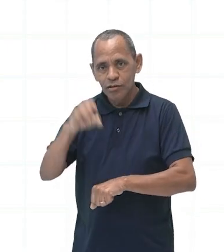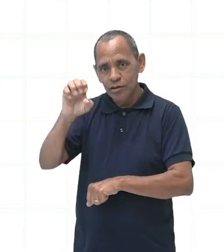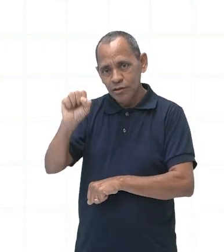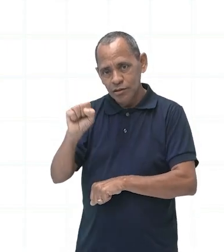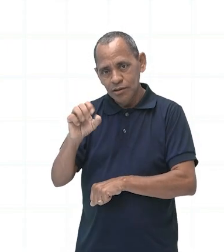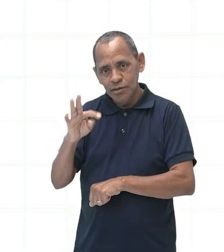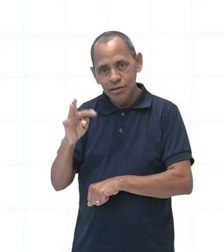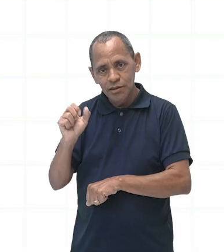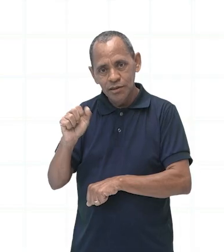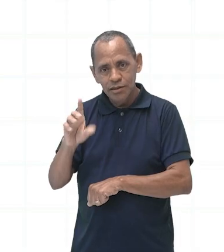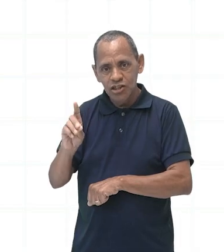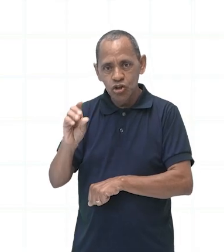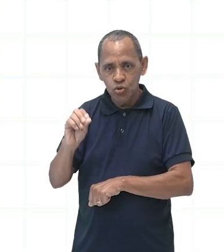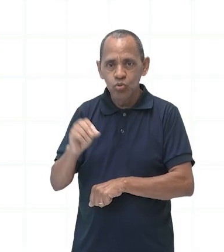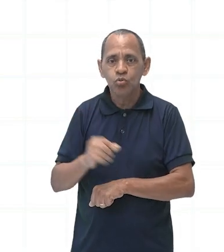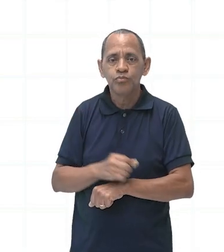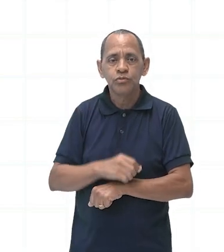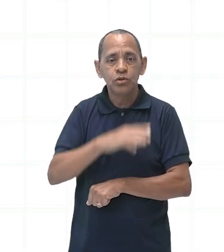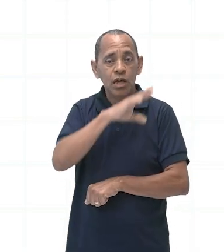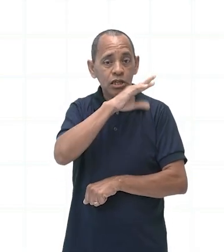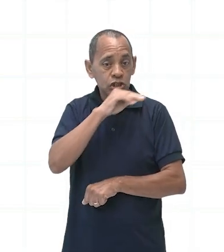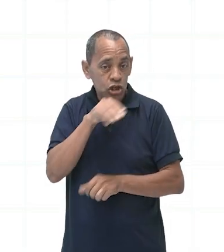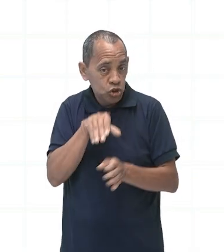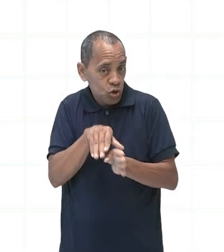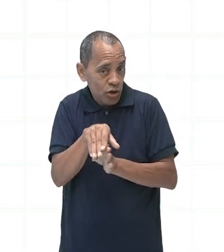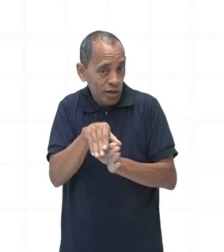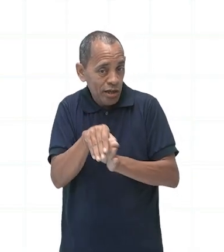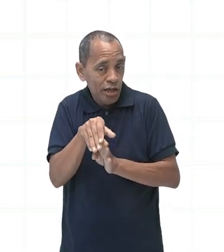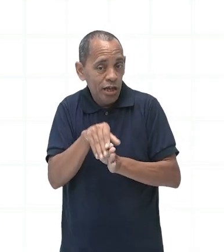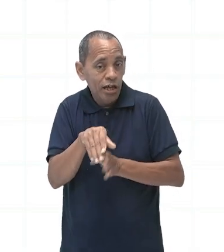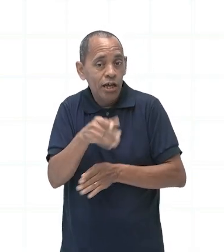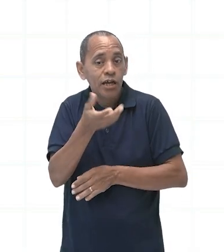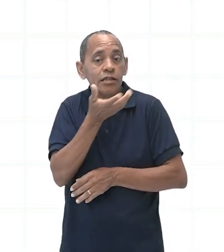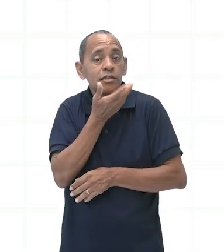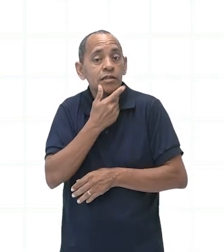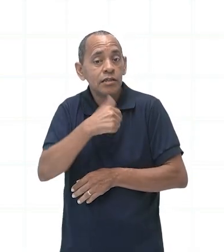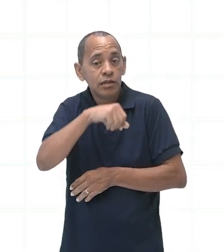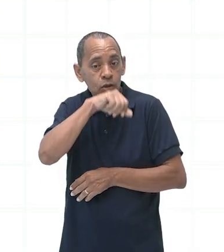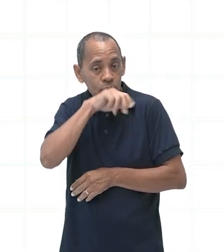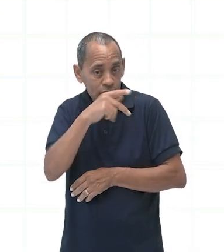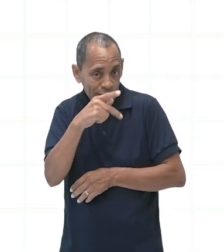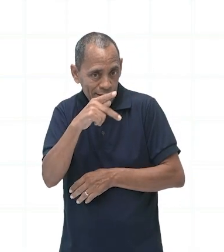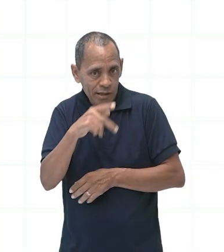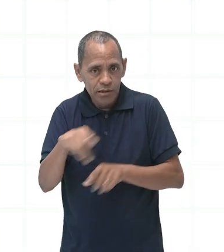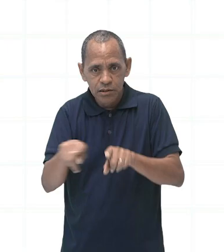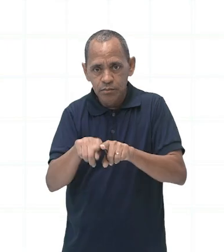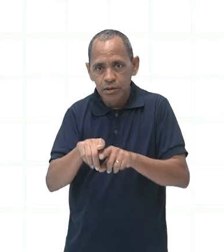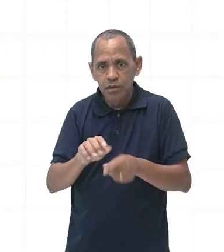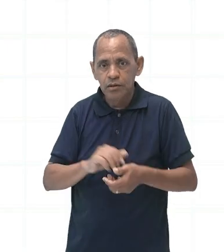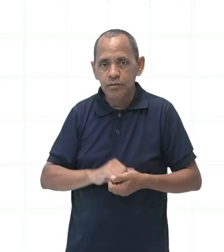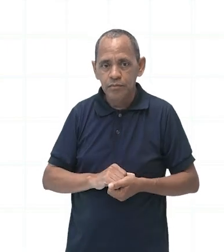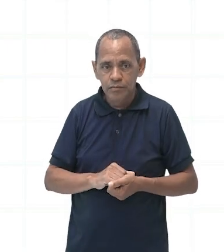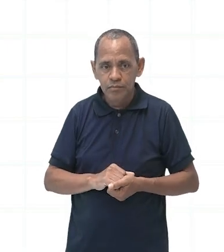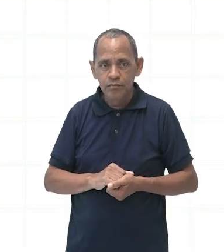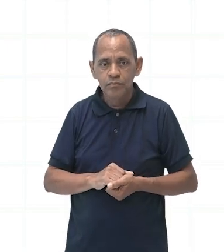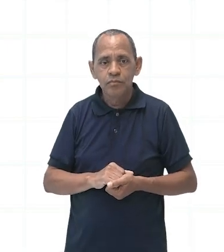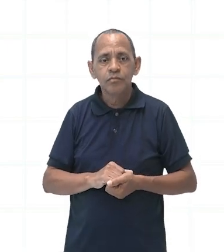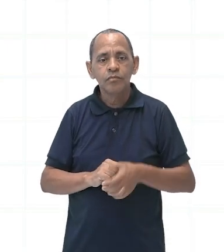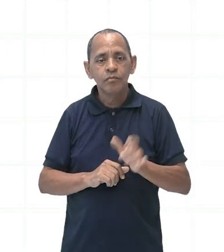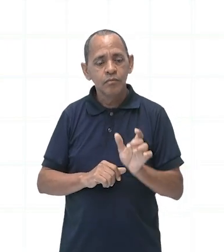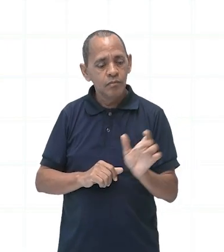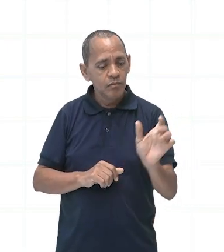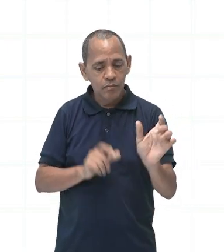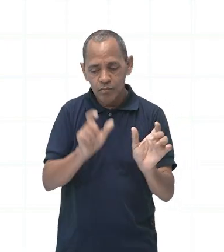passiva, ok? Outro exemplo. As crianças são orientadas pelos seus pais. Já